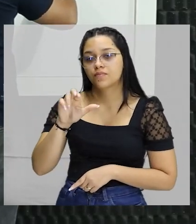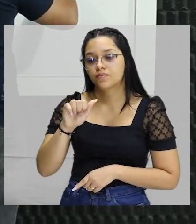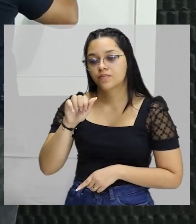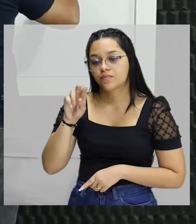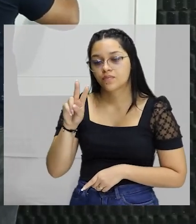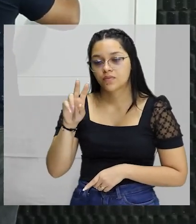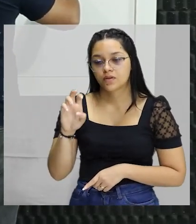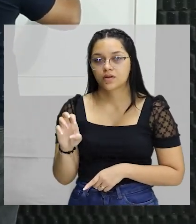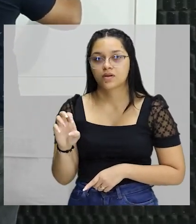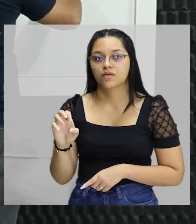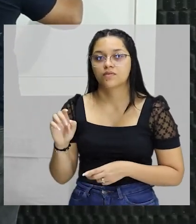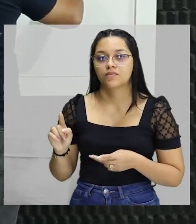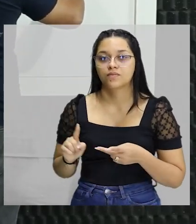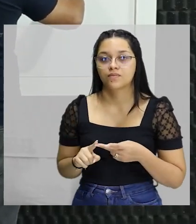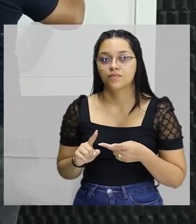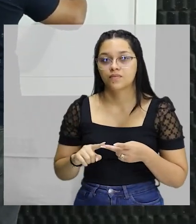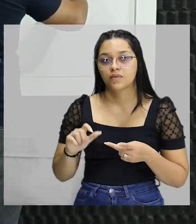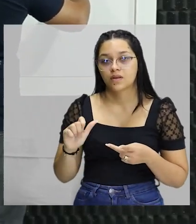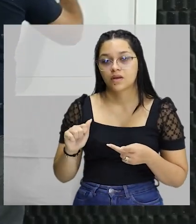grave e